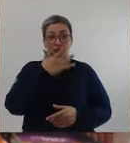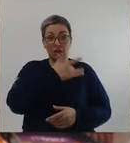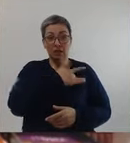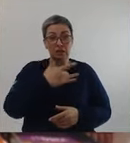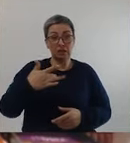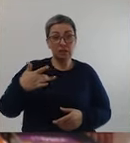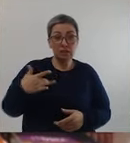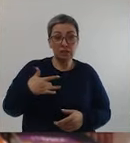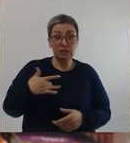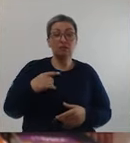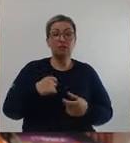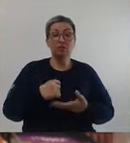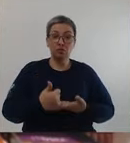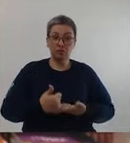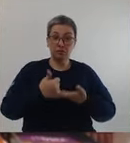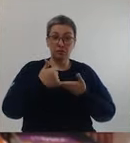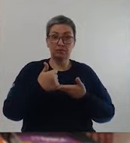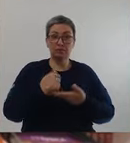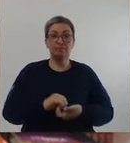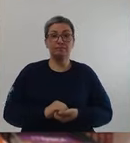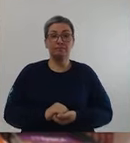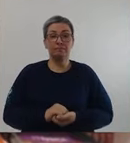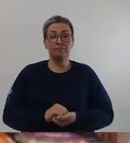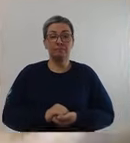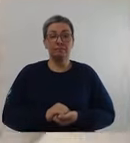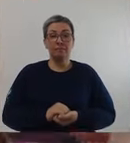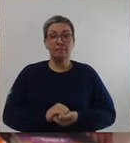sã e salva.